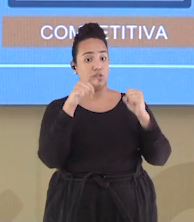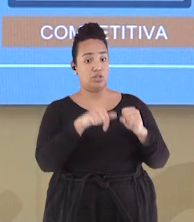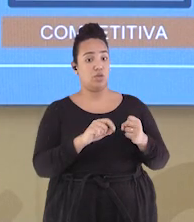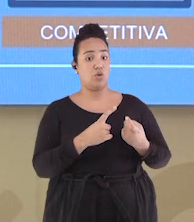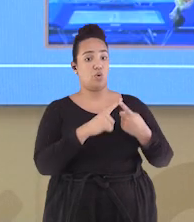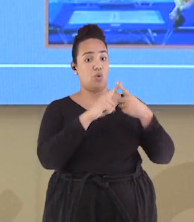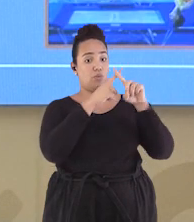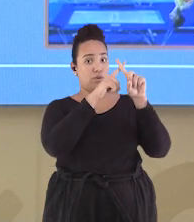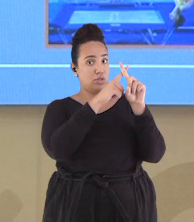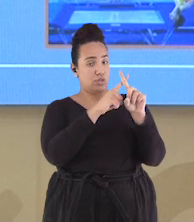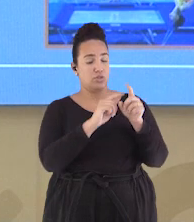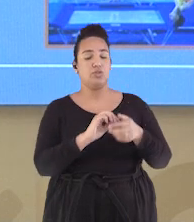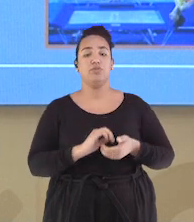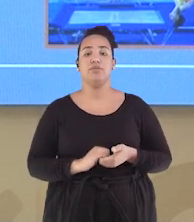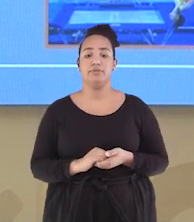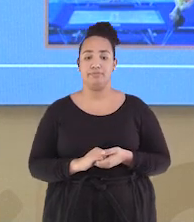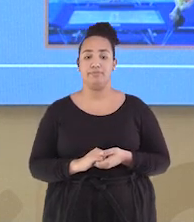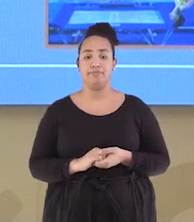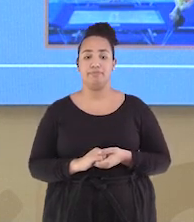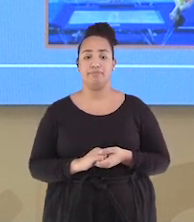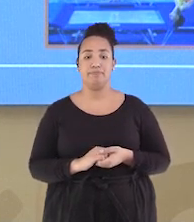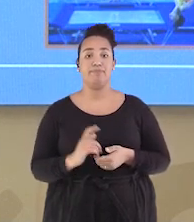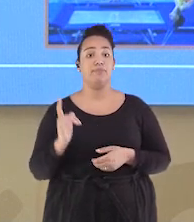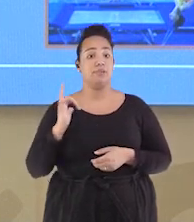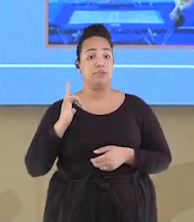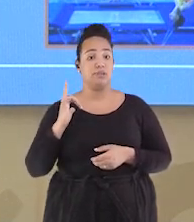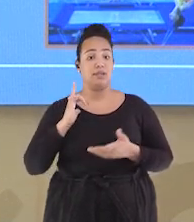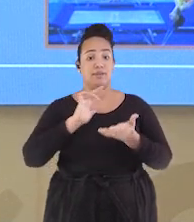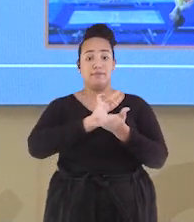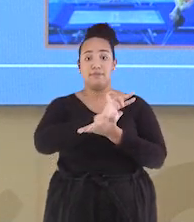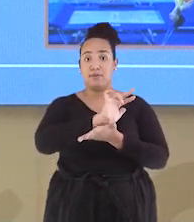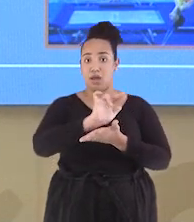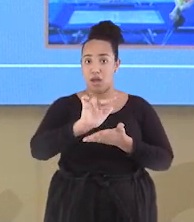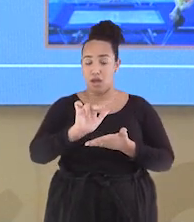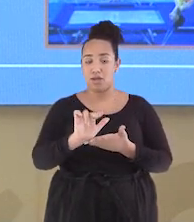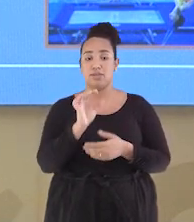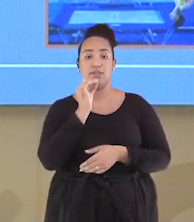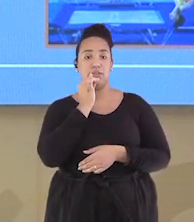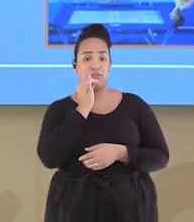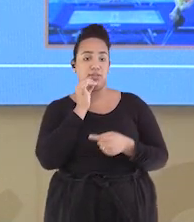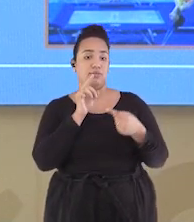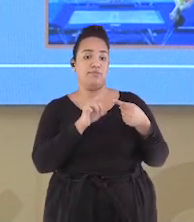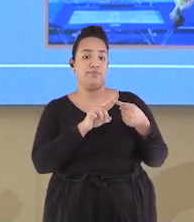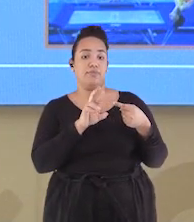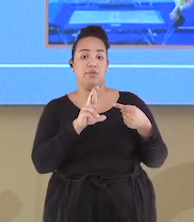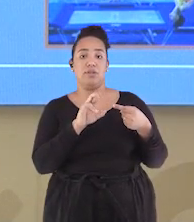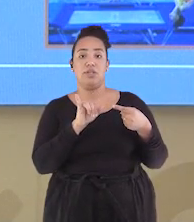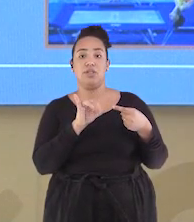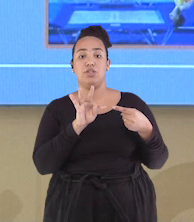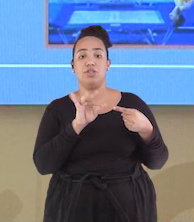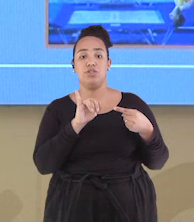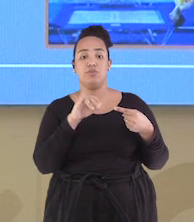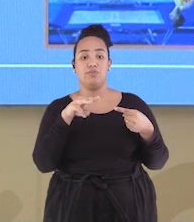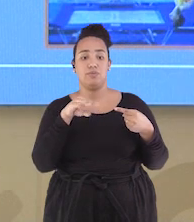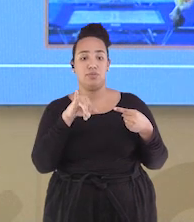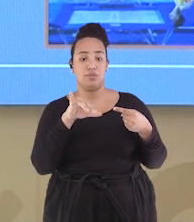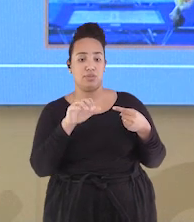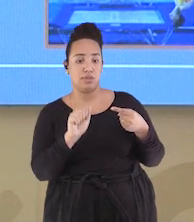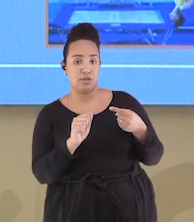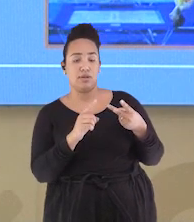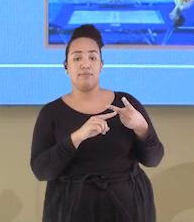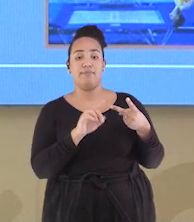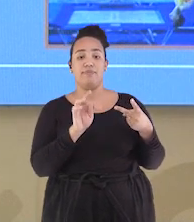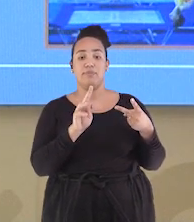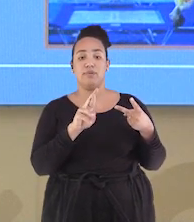as competitivas estão a ginástica rítmica, a ginástica de trampolim, a